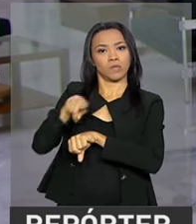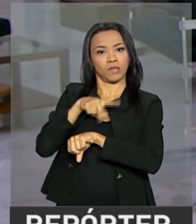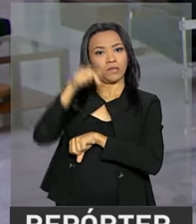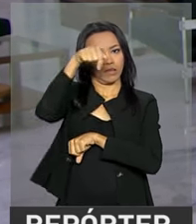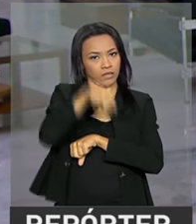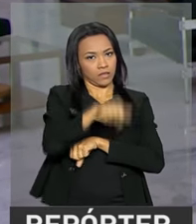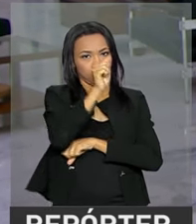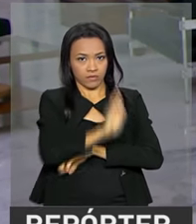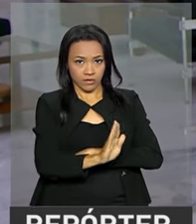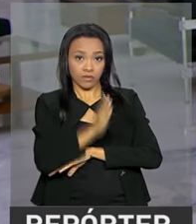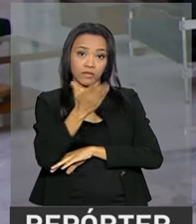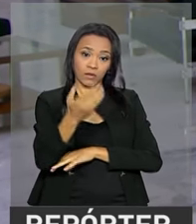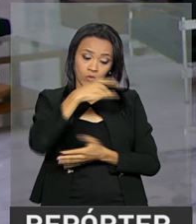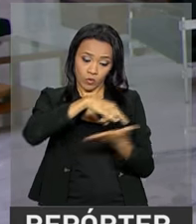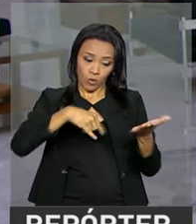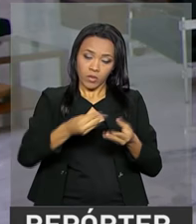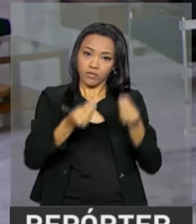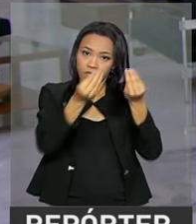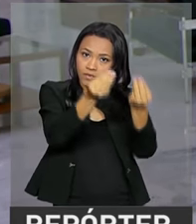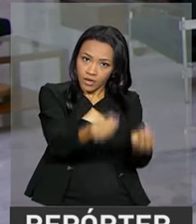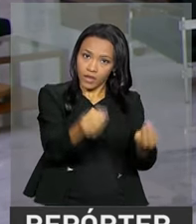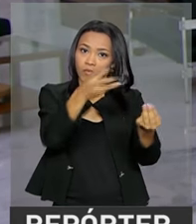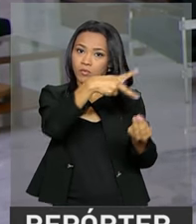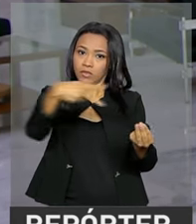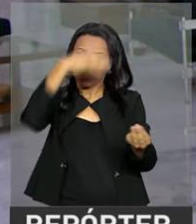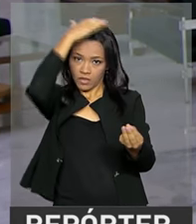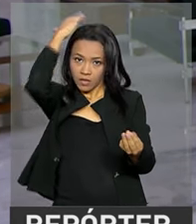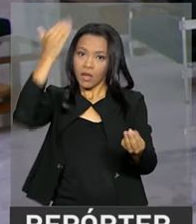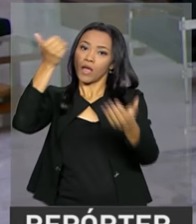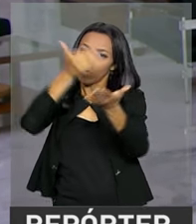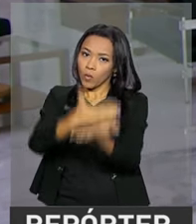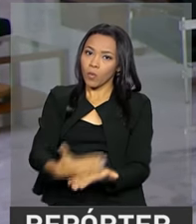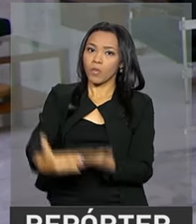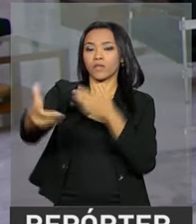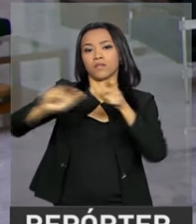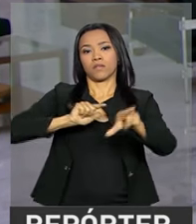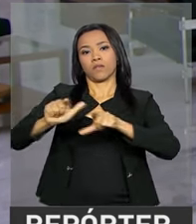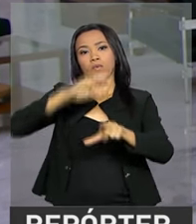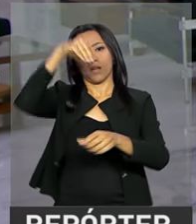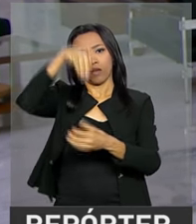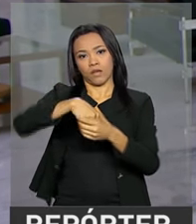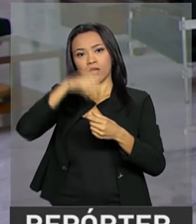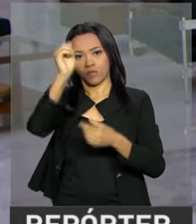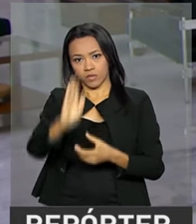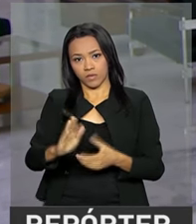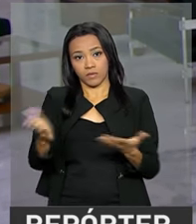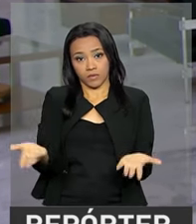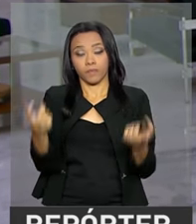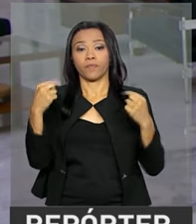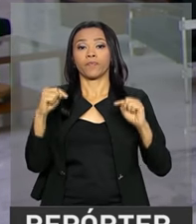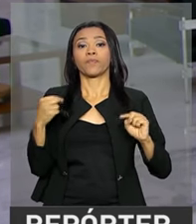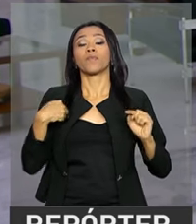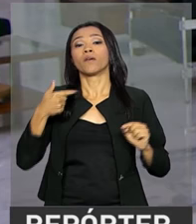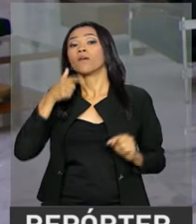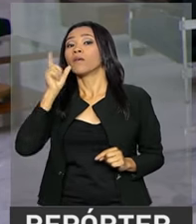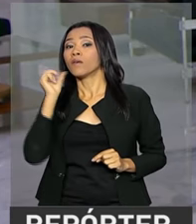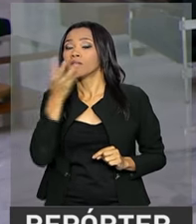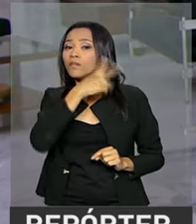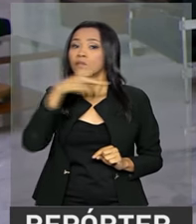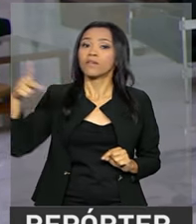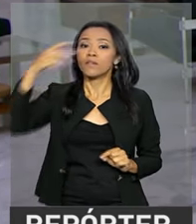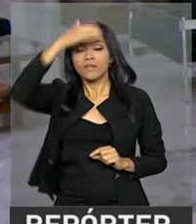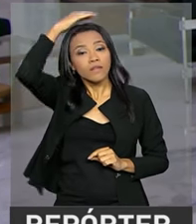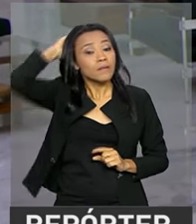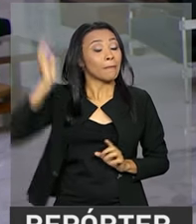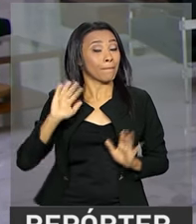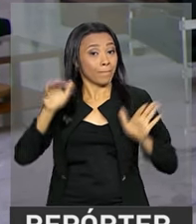entregam esses documentos, eles podem começar os seus trabalhos oficiais aqui no Brasil. E, Leandro, ontem o presidente Michel Temer